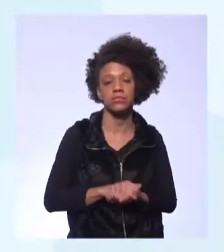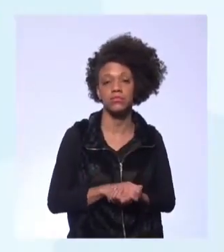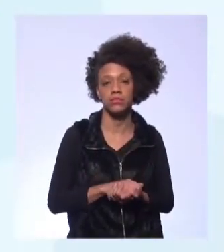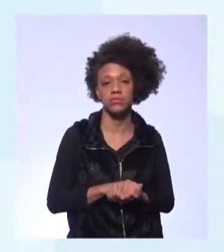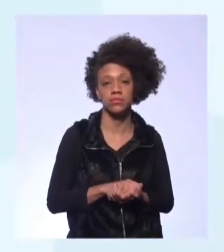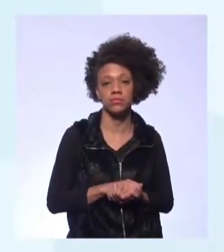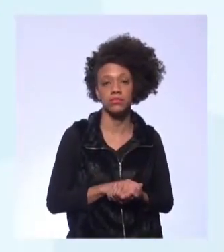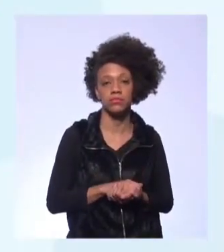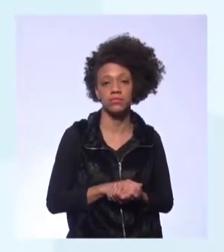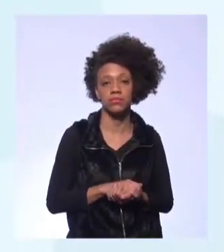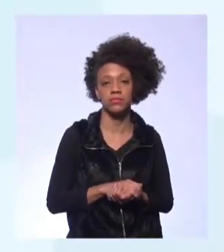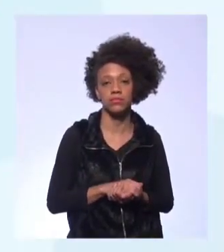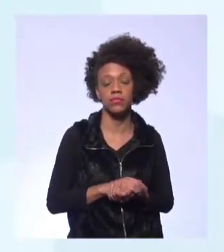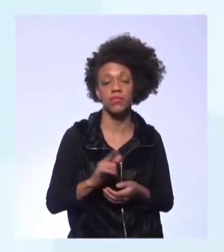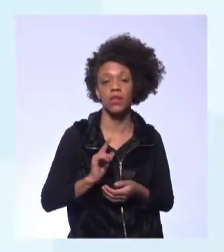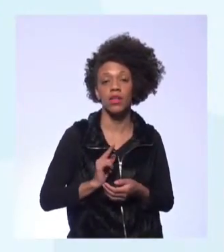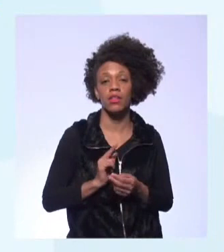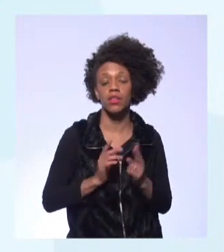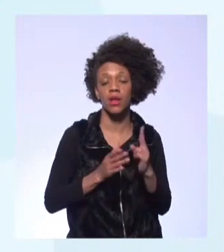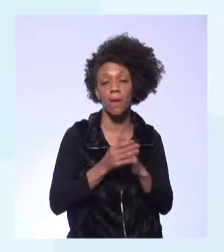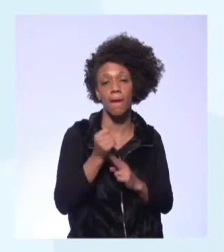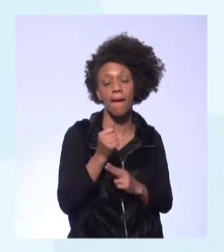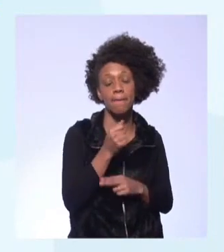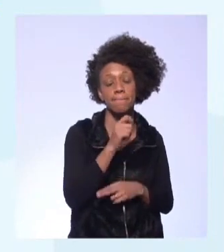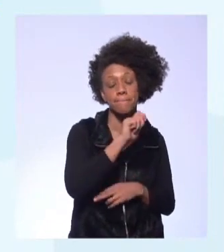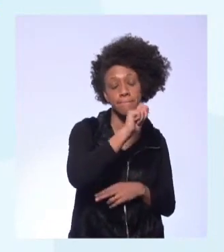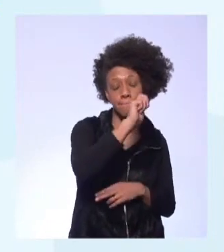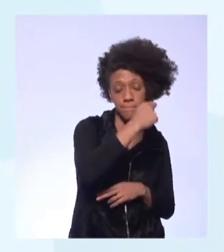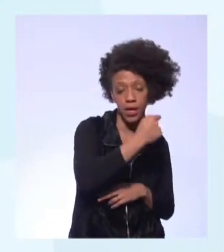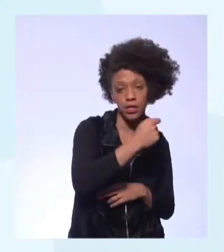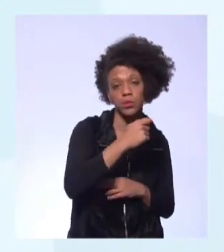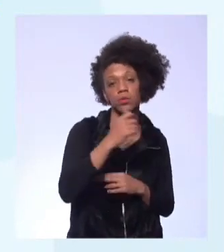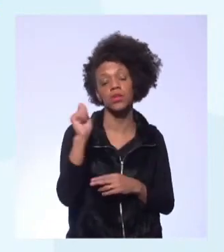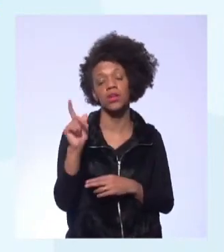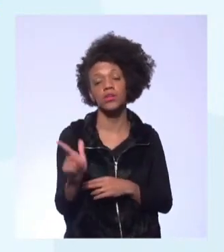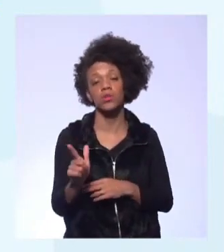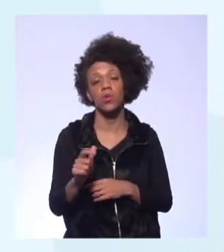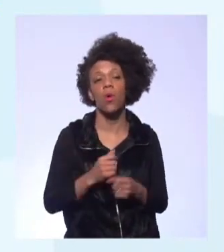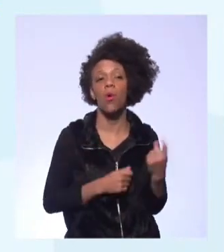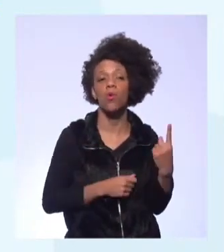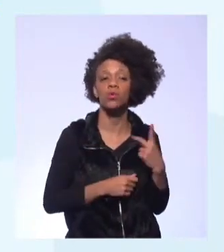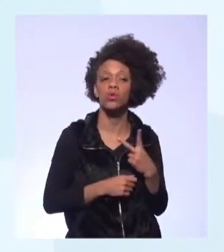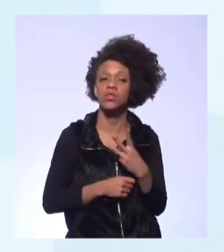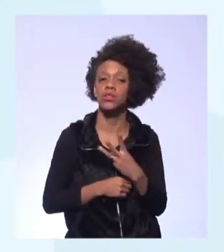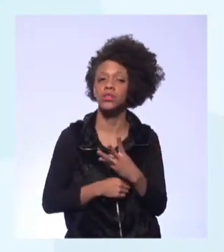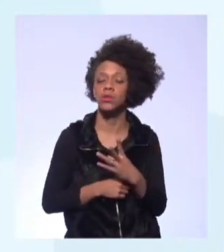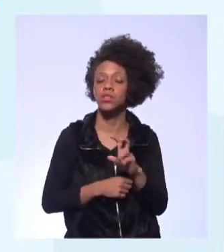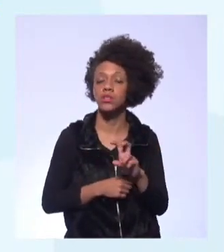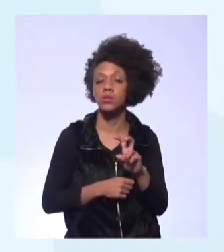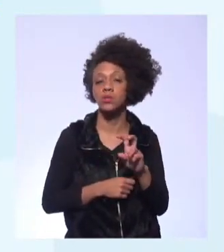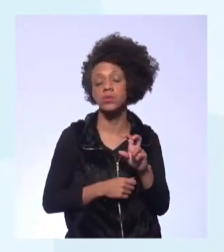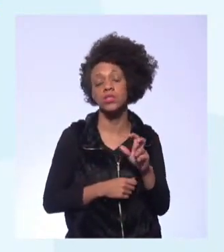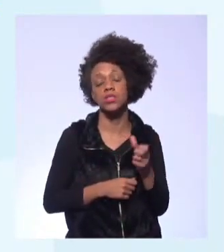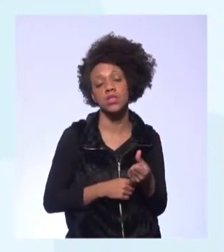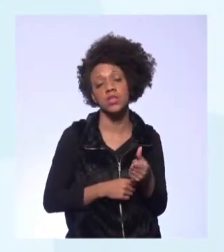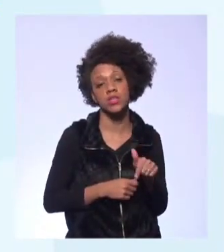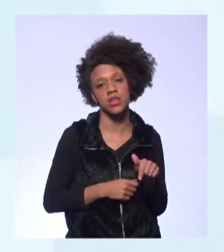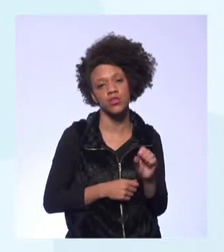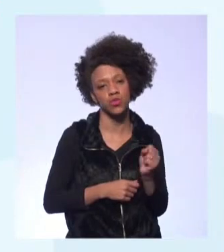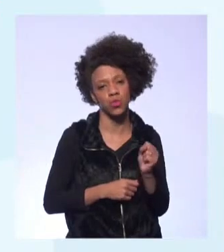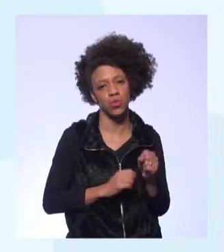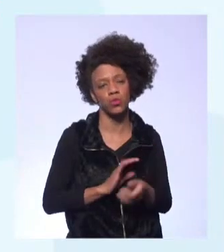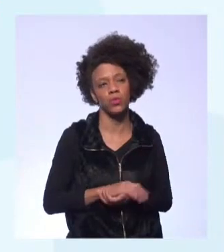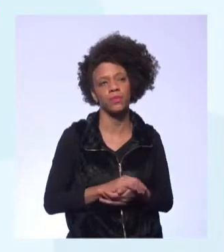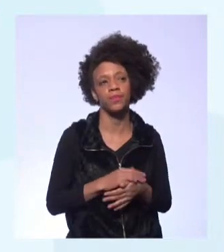gentileza. Eu tenho parzinhos preto e azuis. Quantos eu tenho? 1, 2, 3, 4, 5, 6, 7, 8. Então, eu